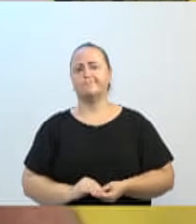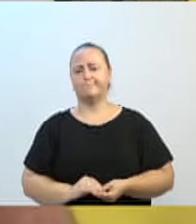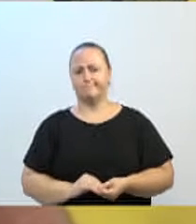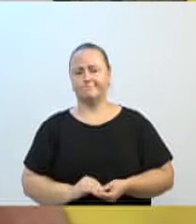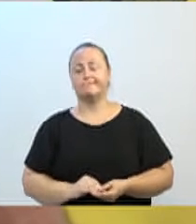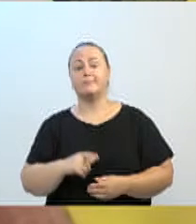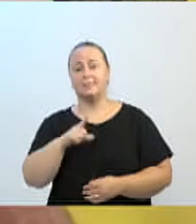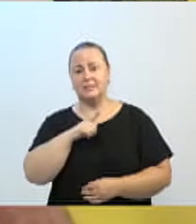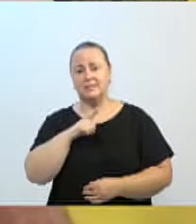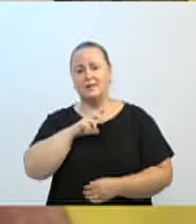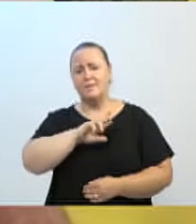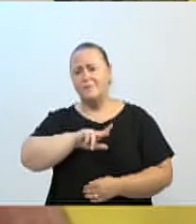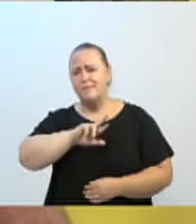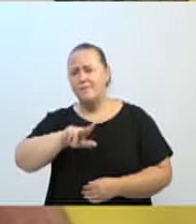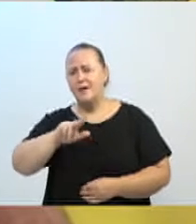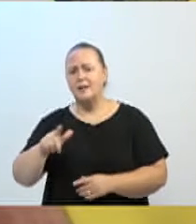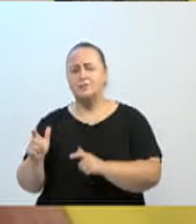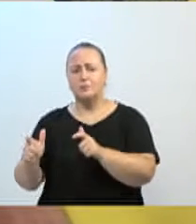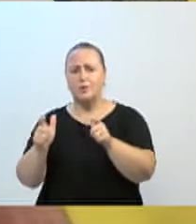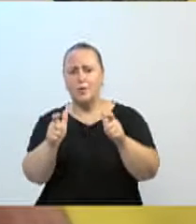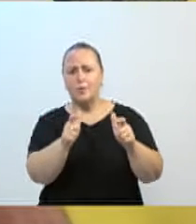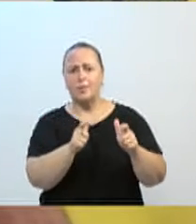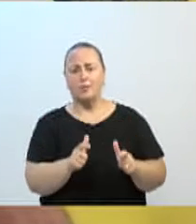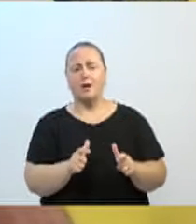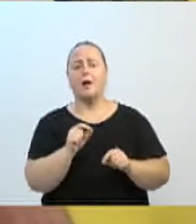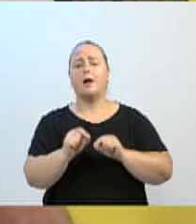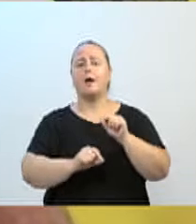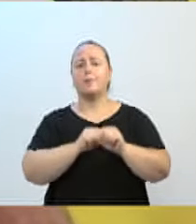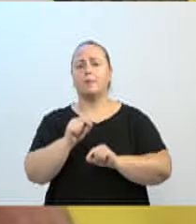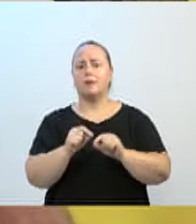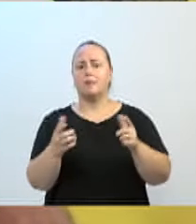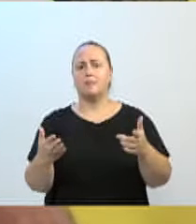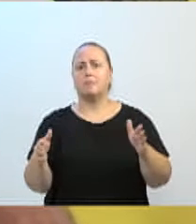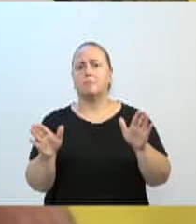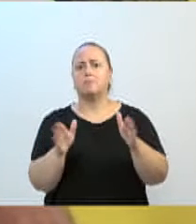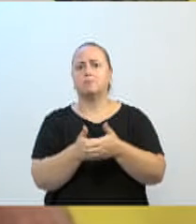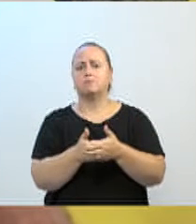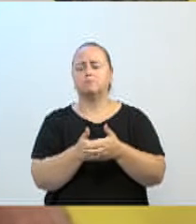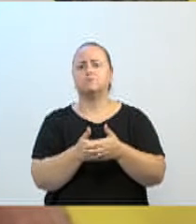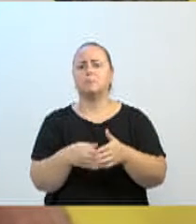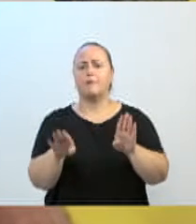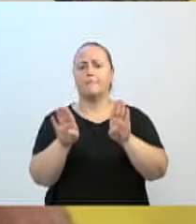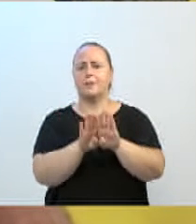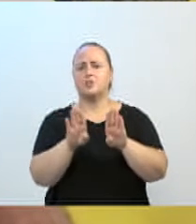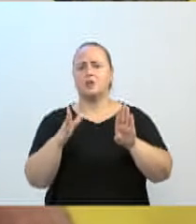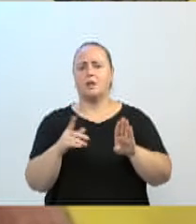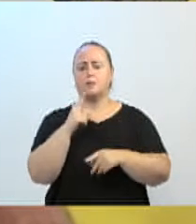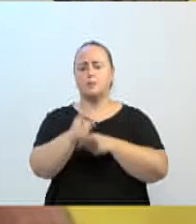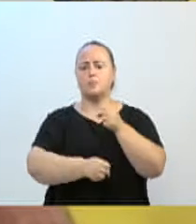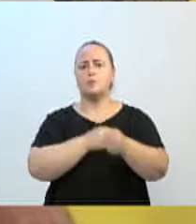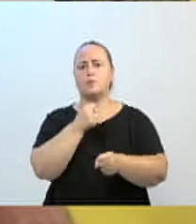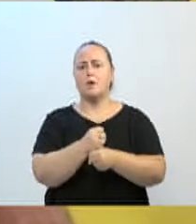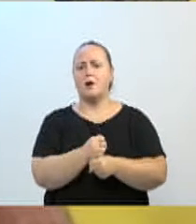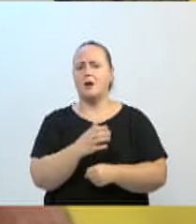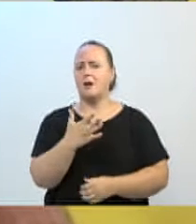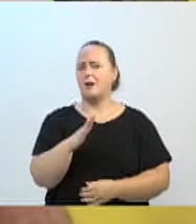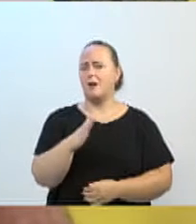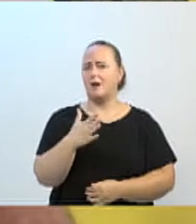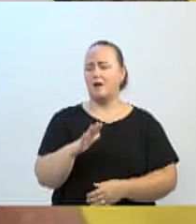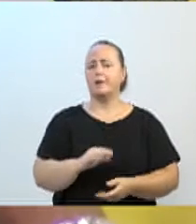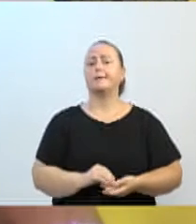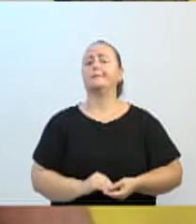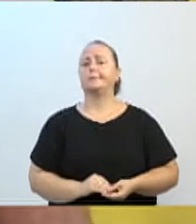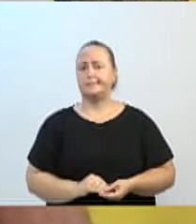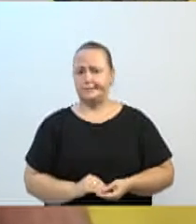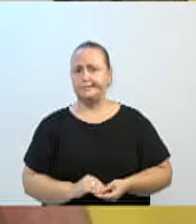Diversos estabelecimentos foram obrigados a permanecerem de portas fechadas por mais de um ano e ainda foram proibidos